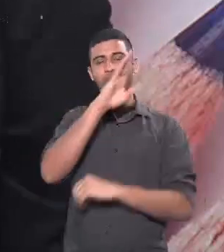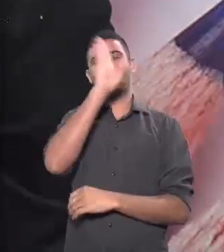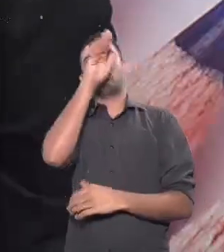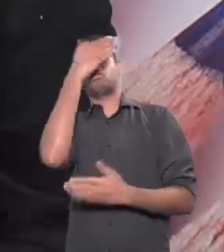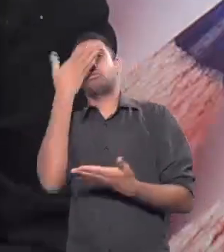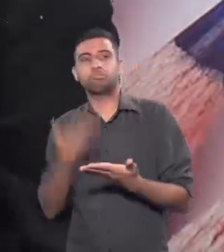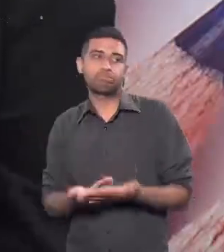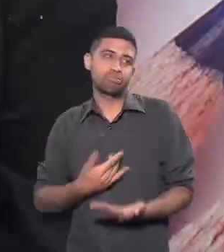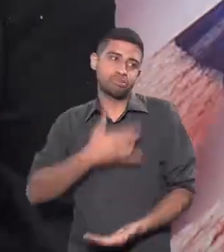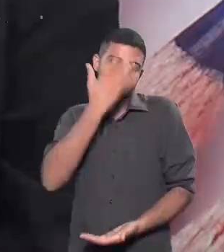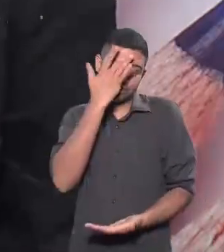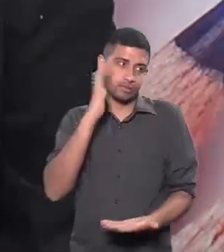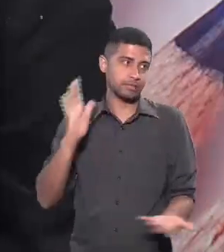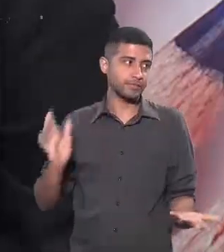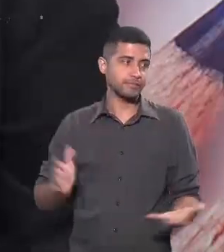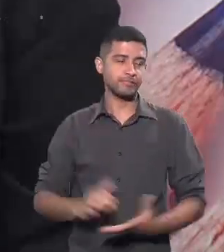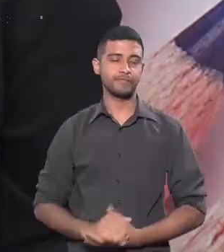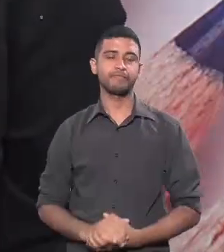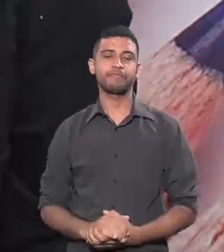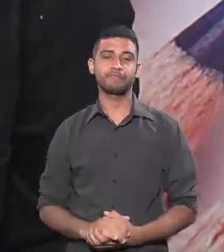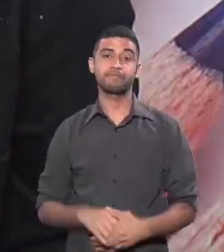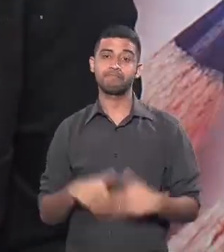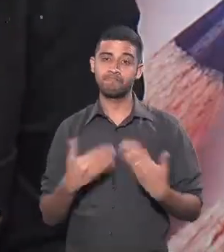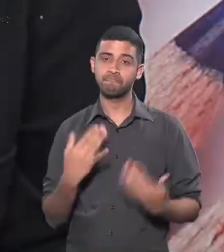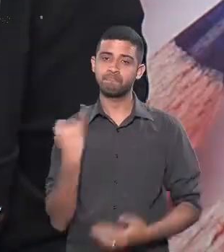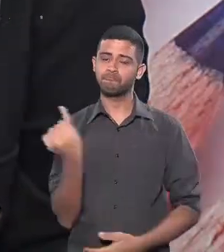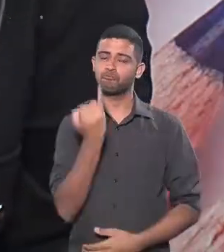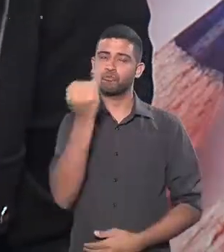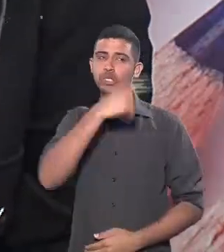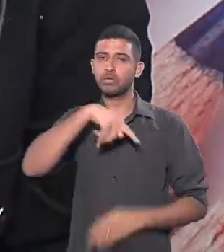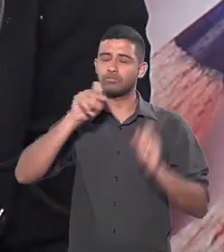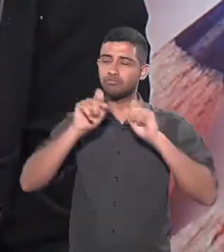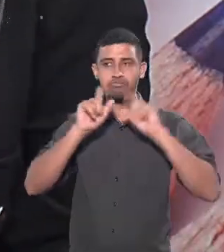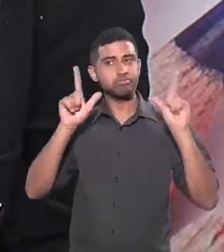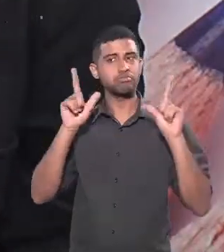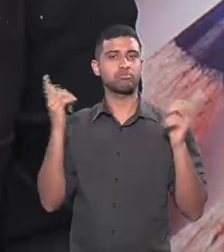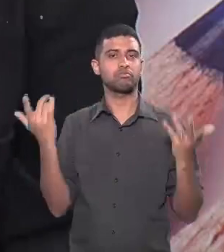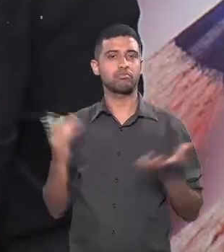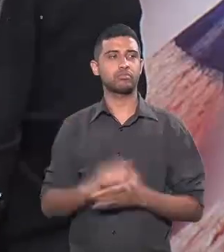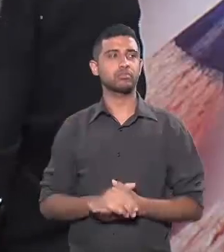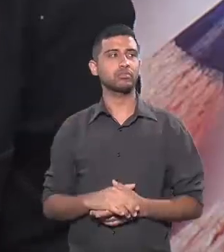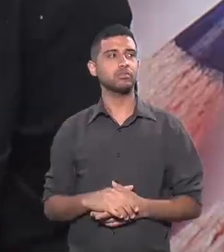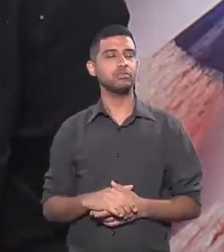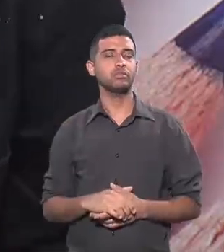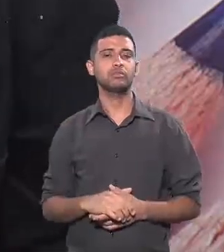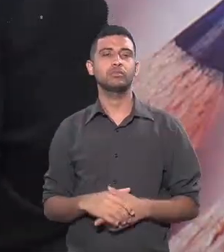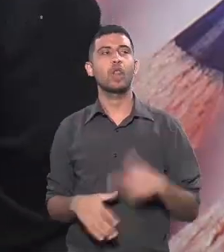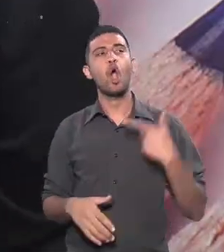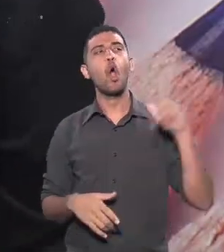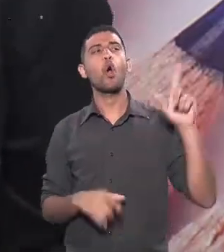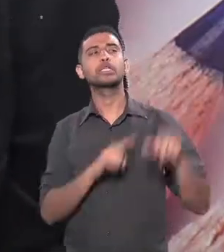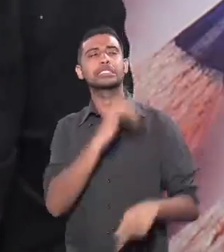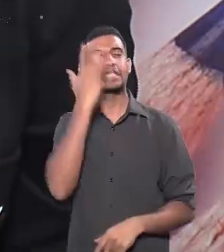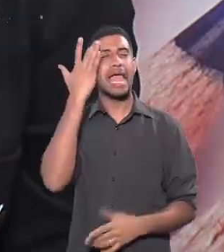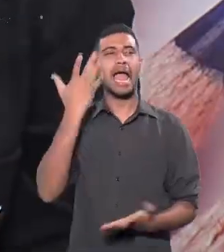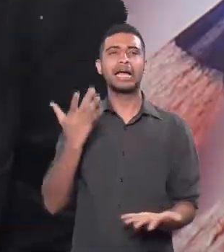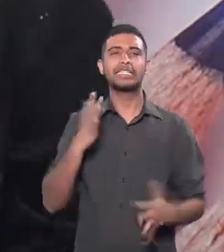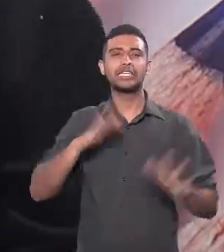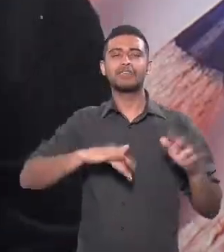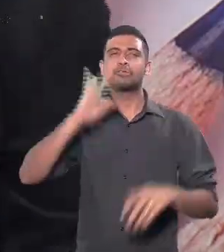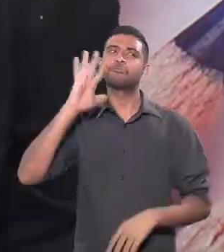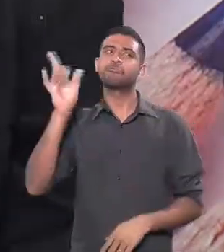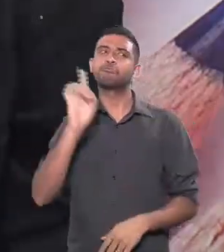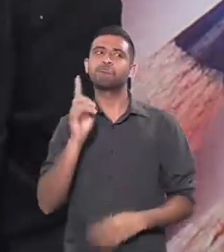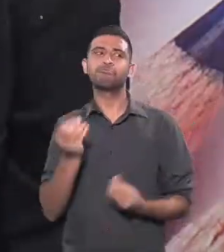que eu desmaiasse ali, eu não sei. Quer dizer, é importante a gente estar atento. Que outra coisa que você acha que a gente